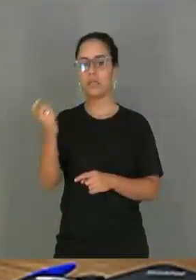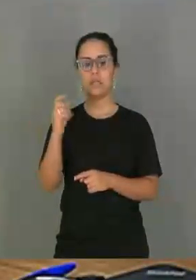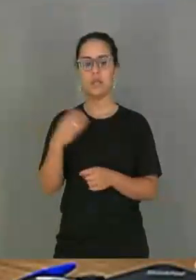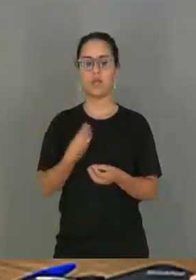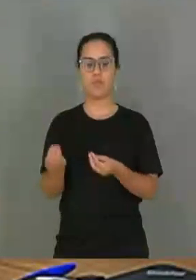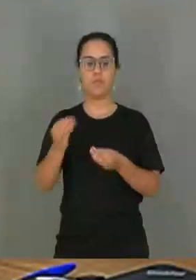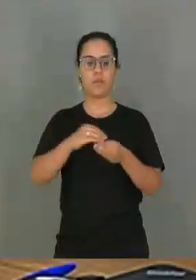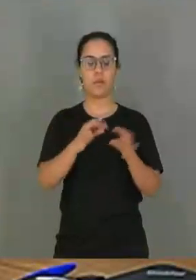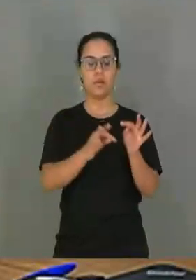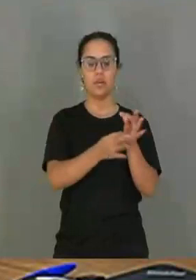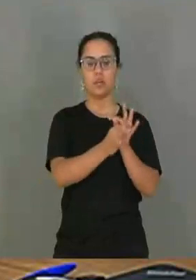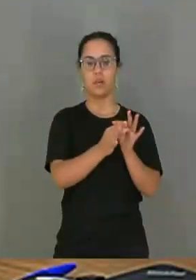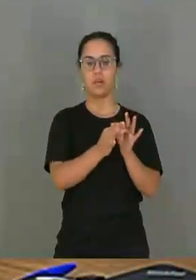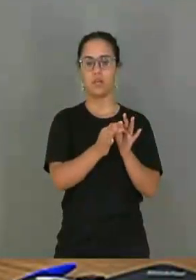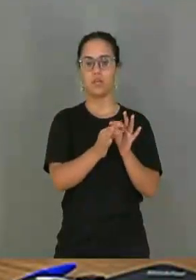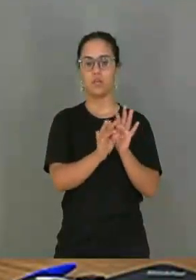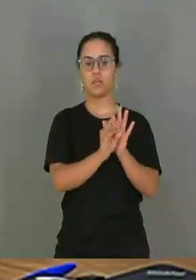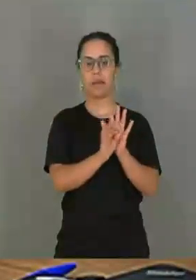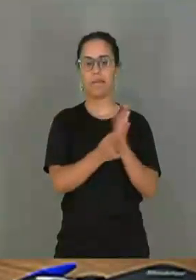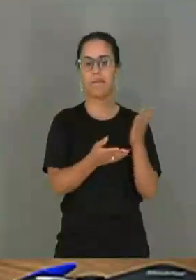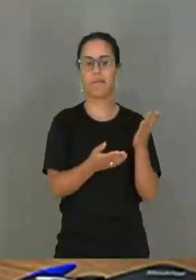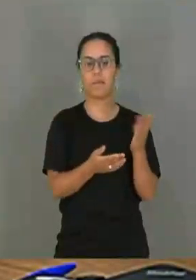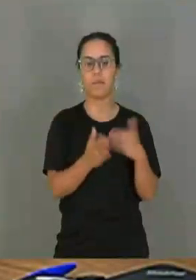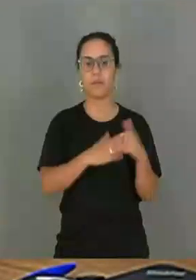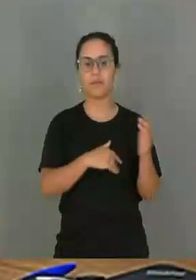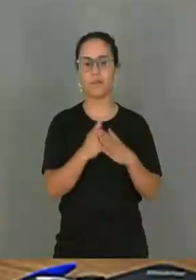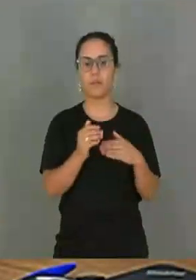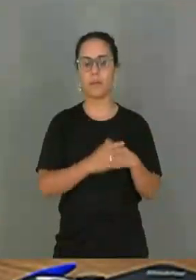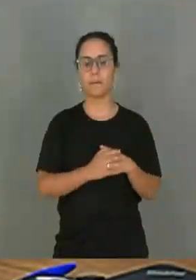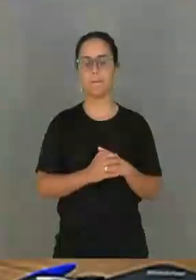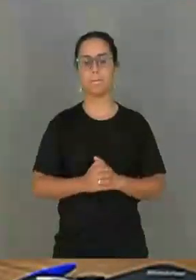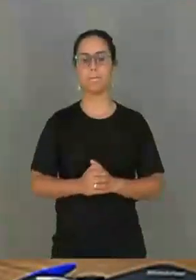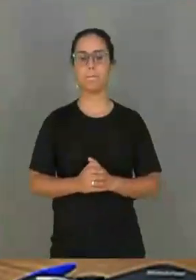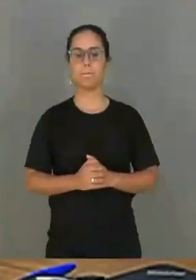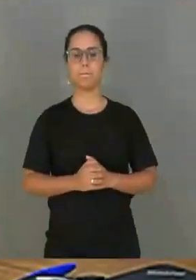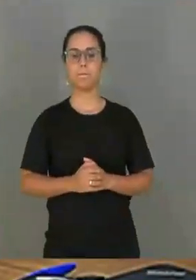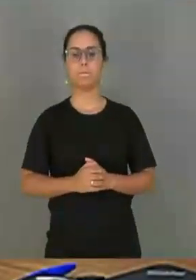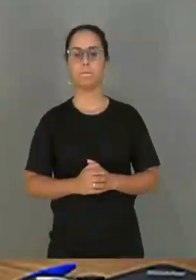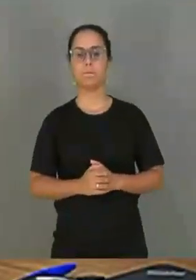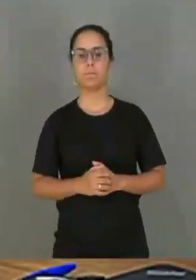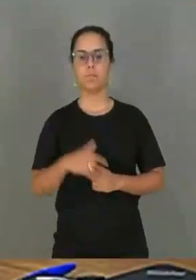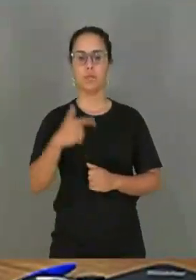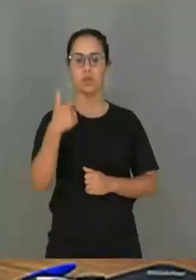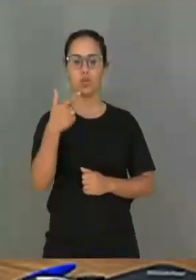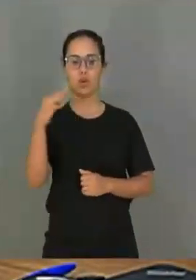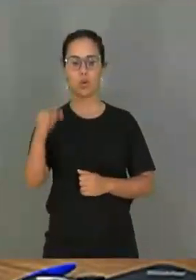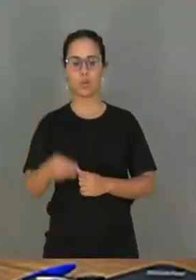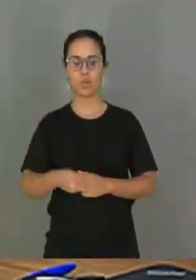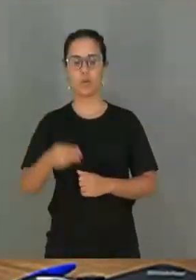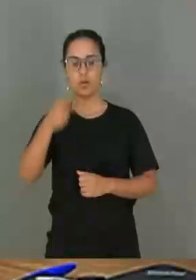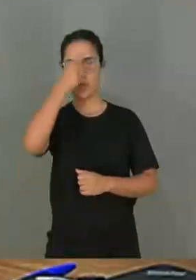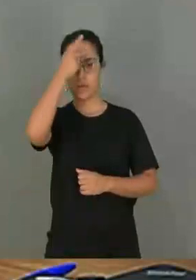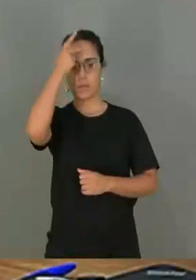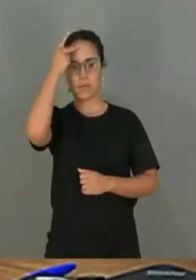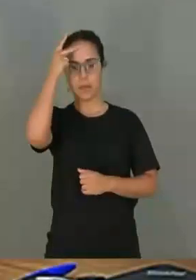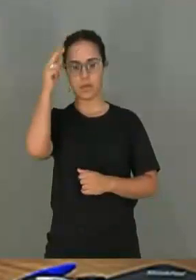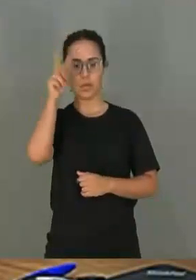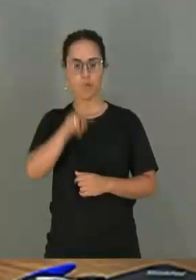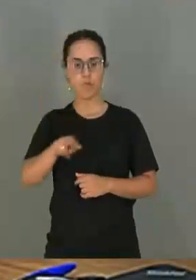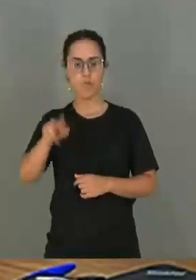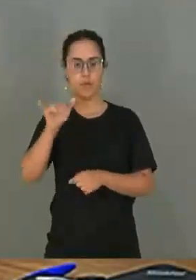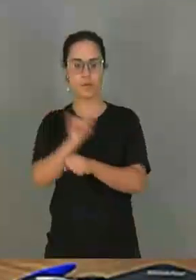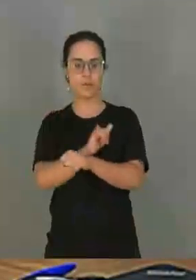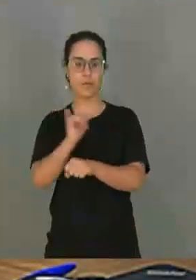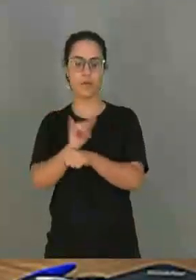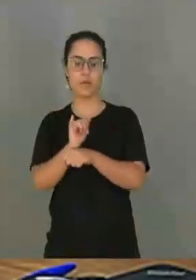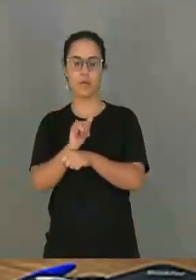seus técnicos. Então foi, para o senhor ter uma ideia, foi 2,5 milhões de visualizações. O